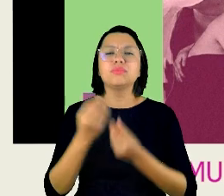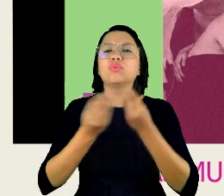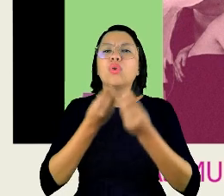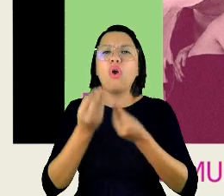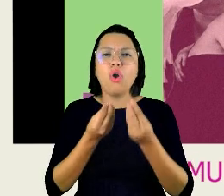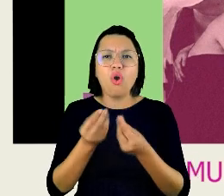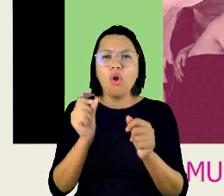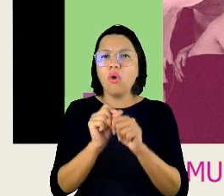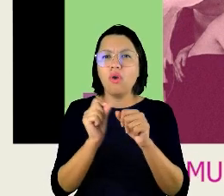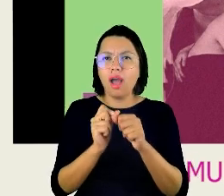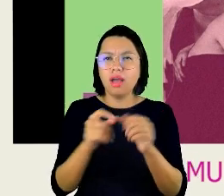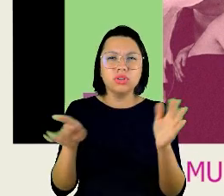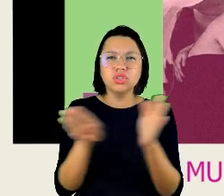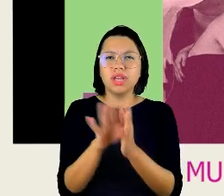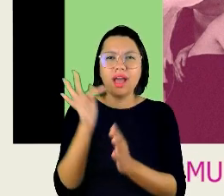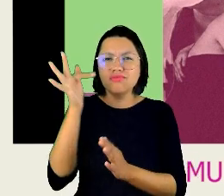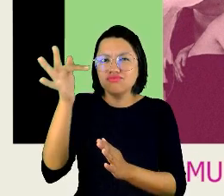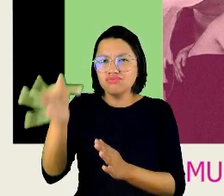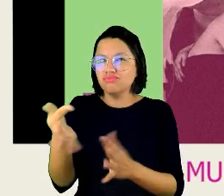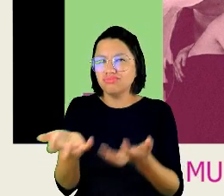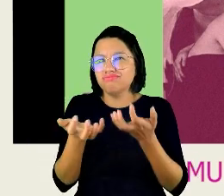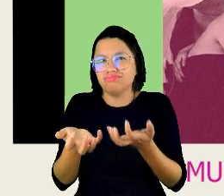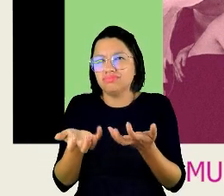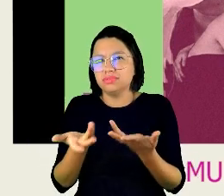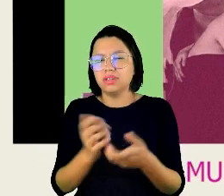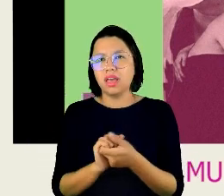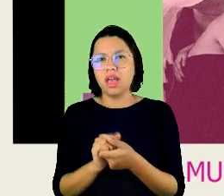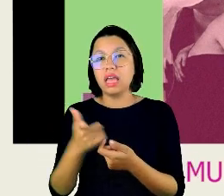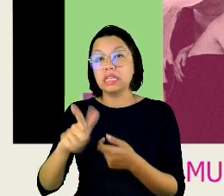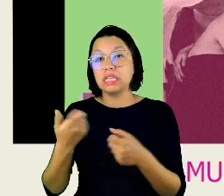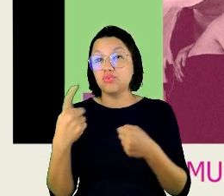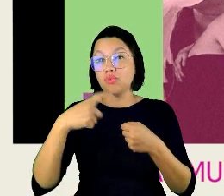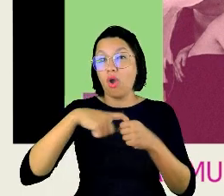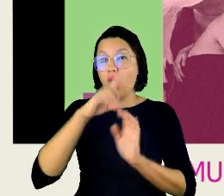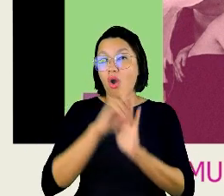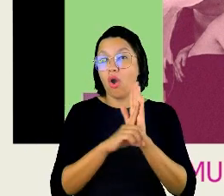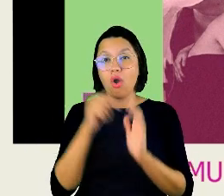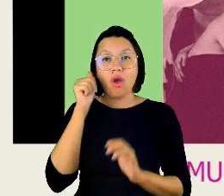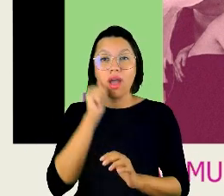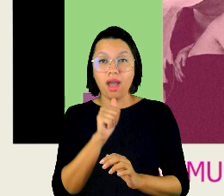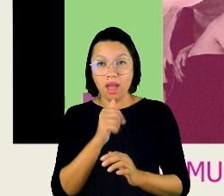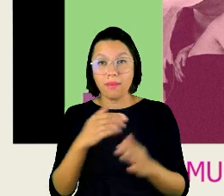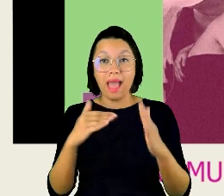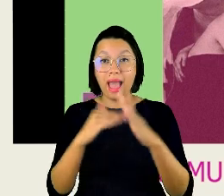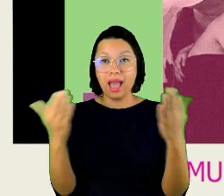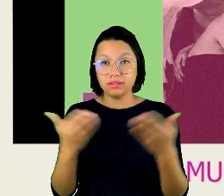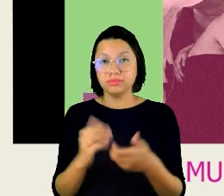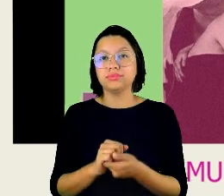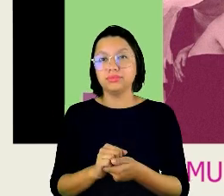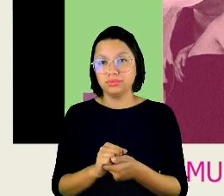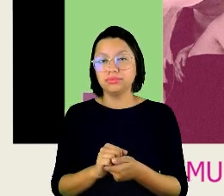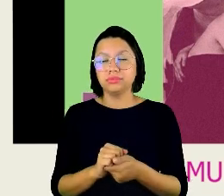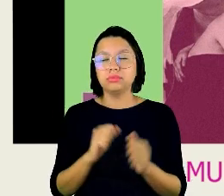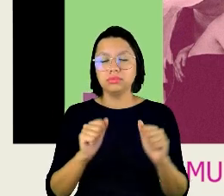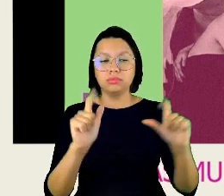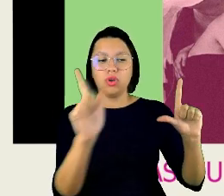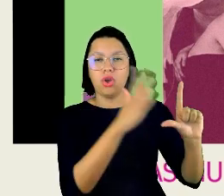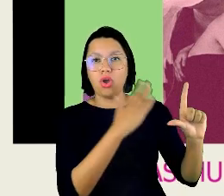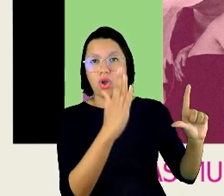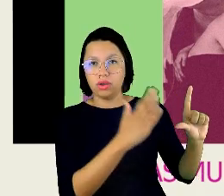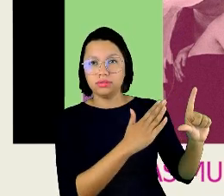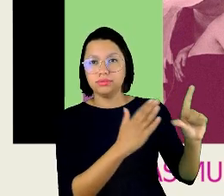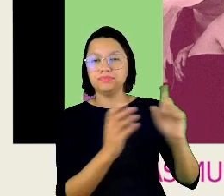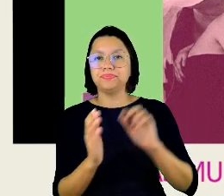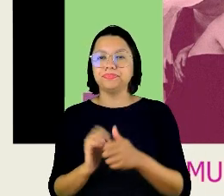como que a gente faz para chegar nesse futuro que a gente quer, sem retroceder nos direitos das mulheres até hoje. E aí, pode passar, por